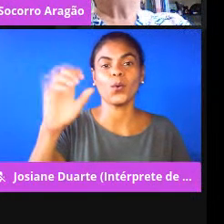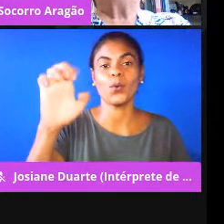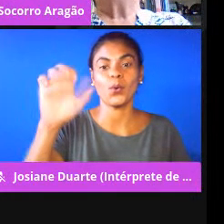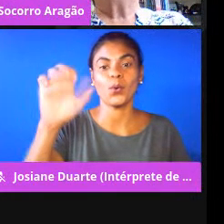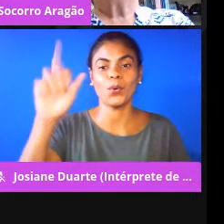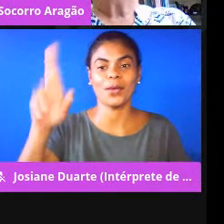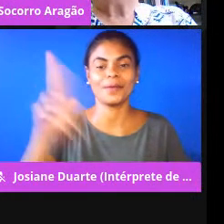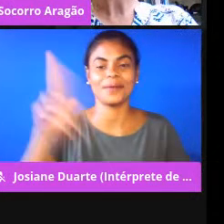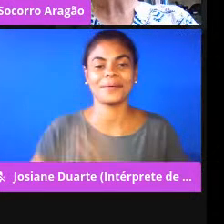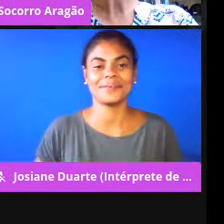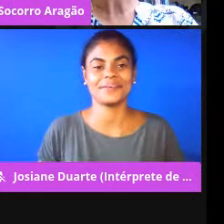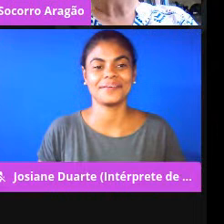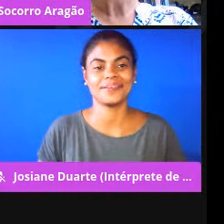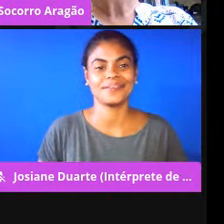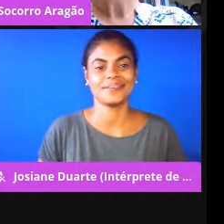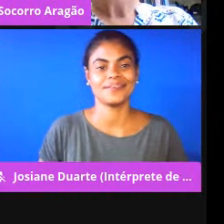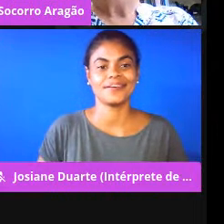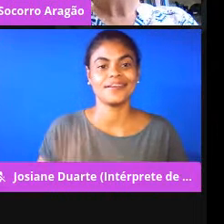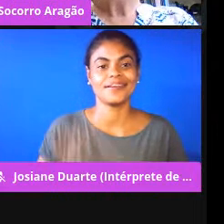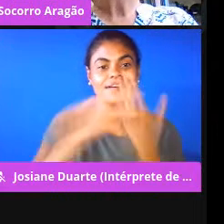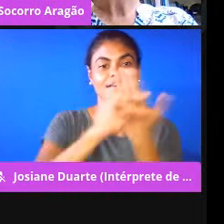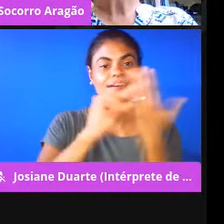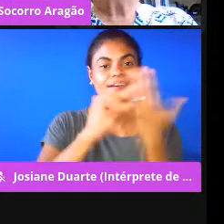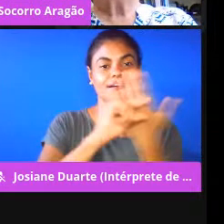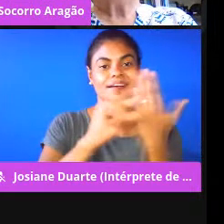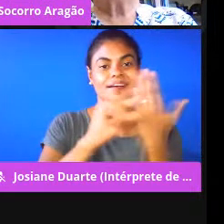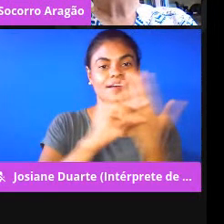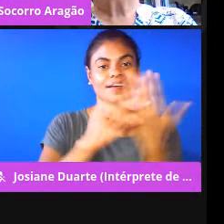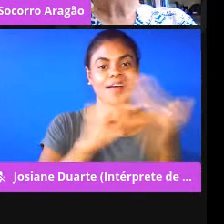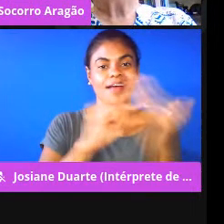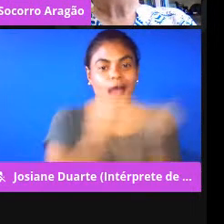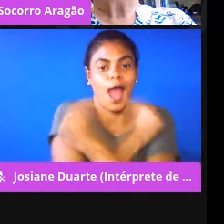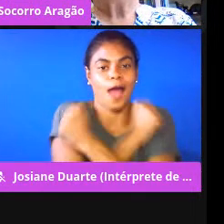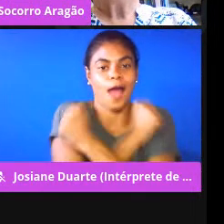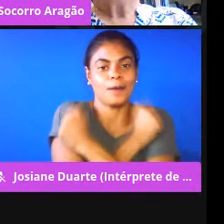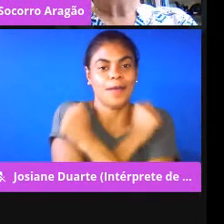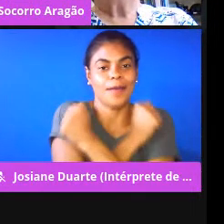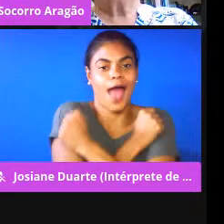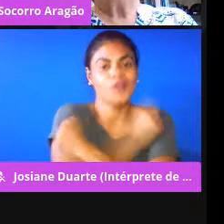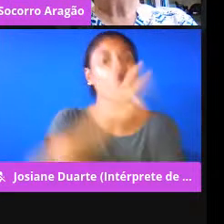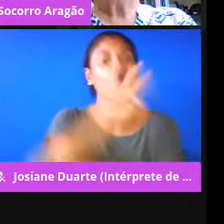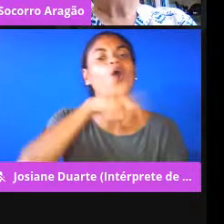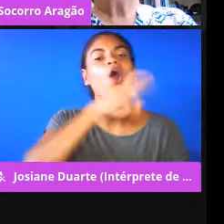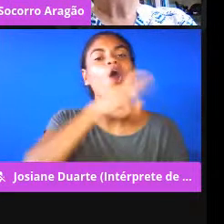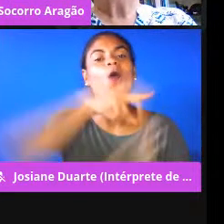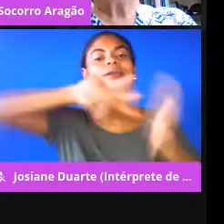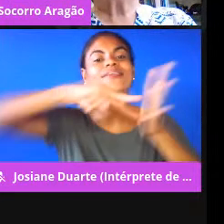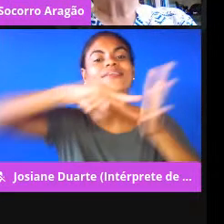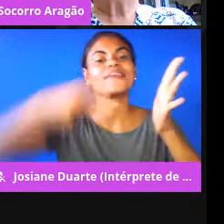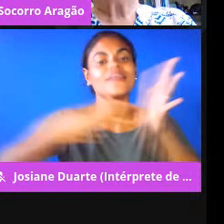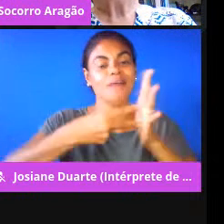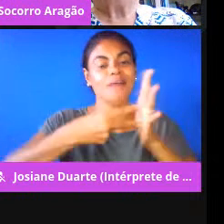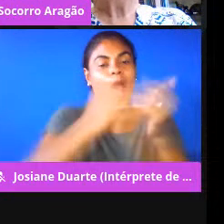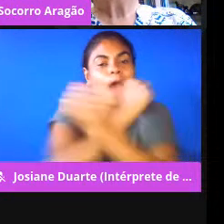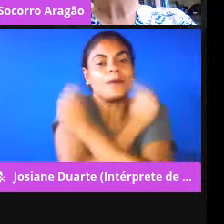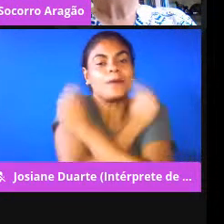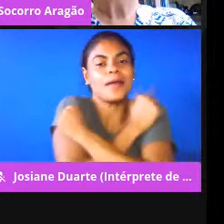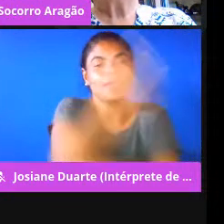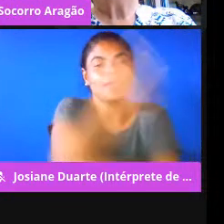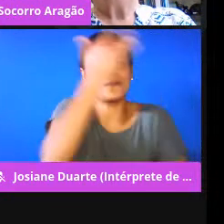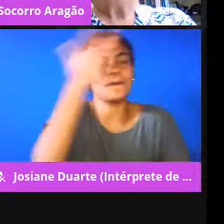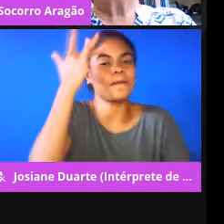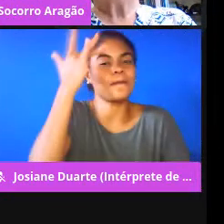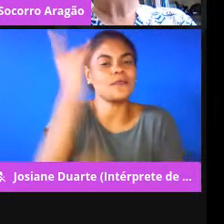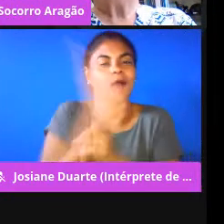Ariano Suassuna. Abraço de cobra. Abraço de pessoa falsa que nos quer bem. Cancão Geraldo não presta atenção a nada.